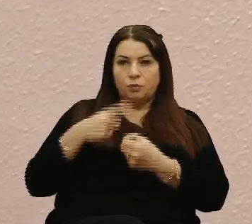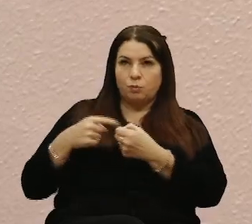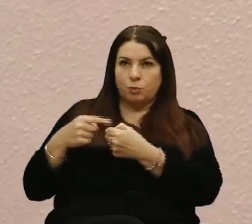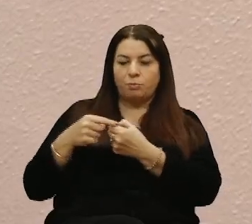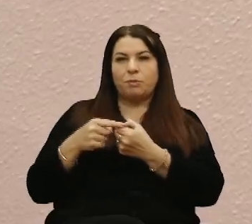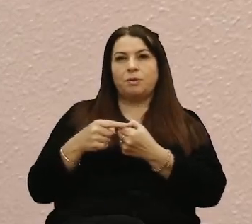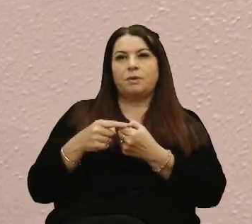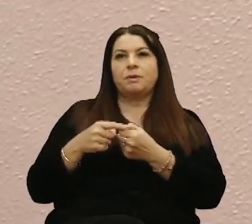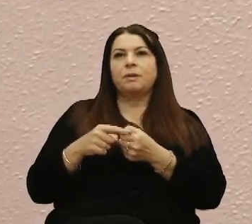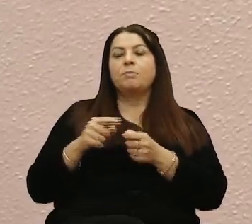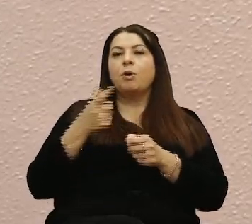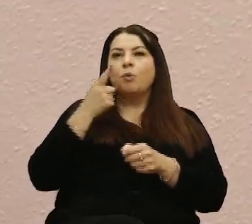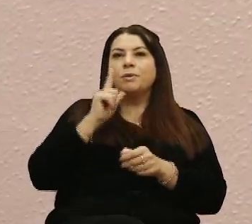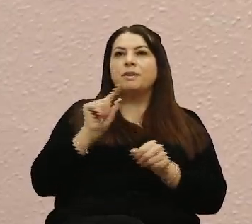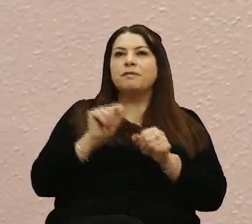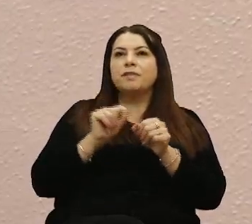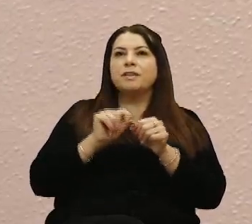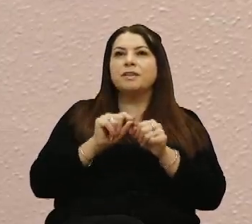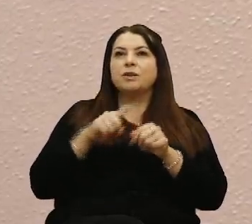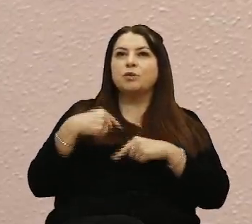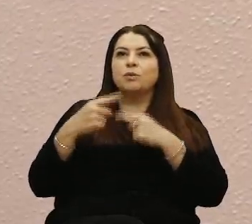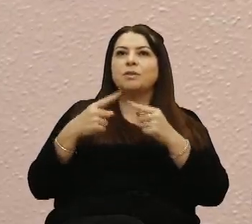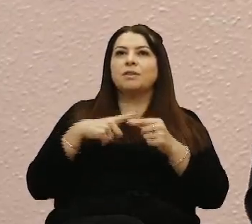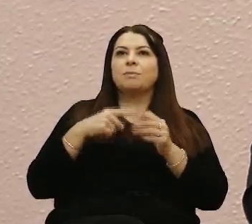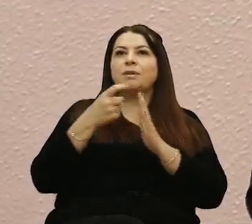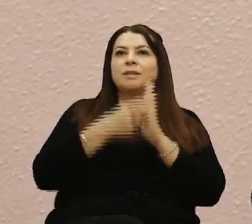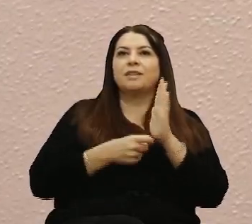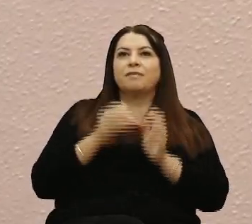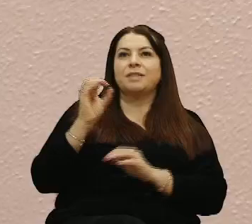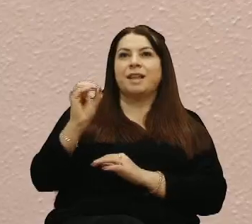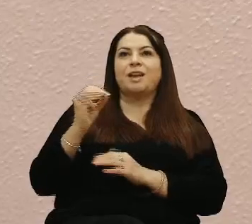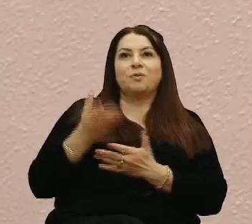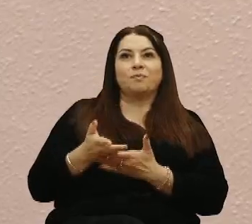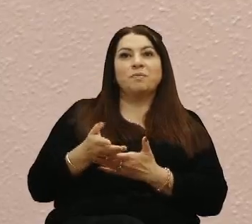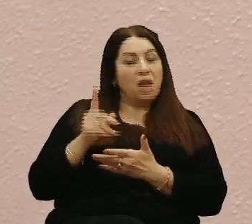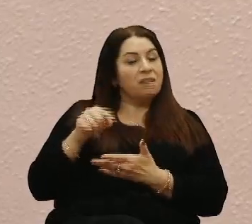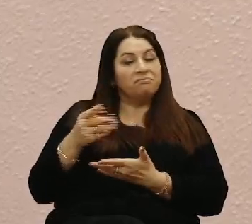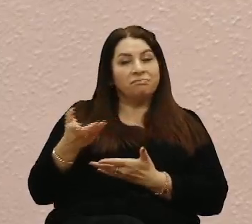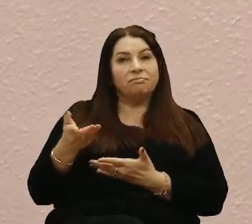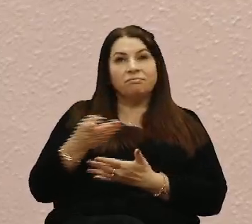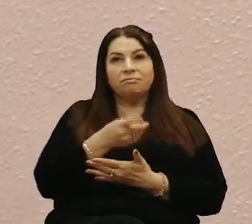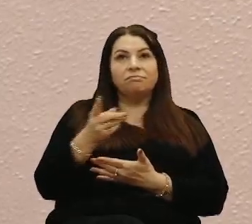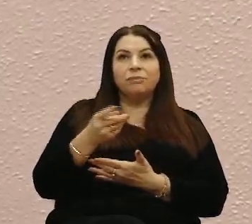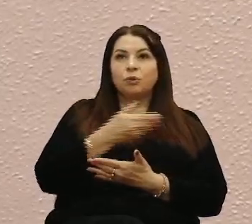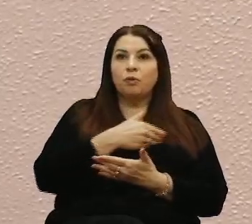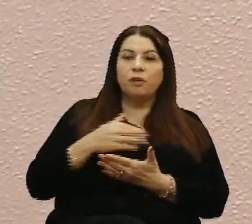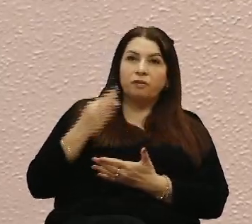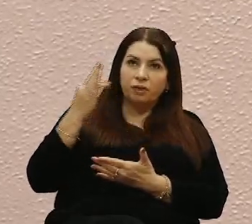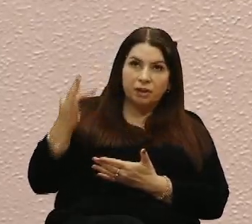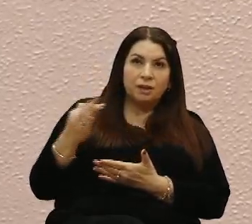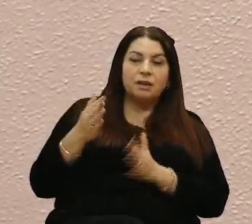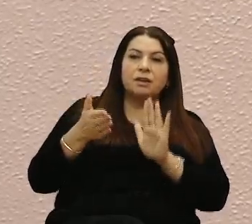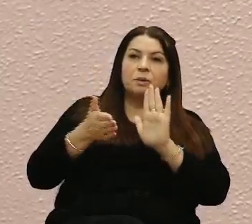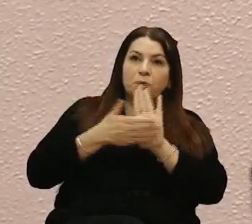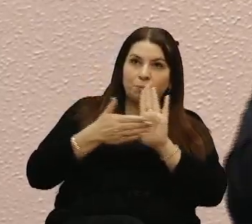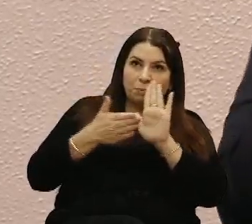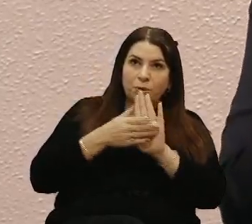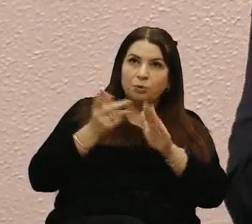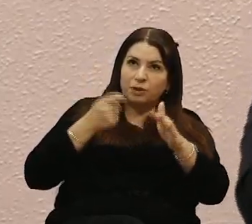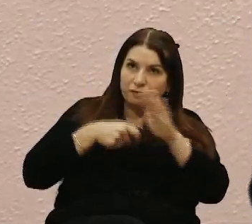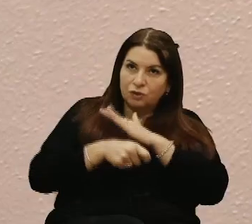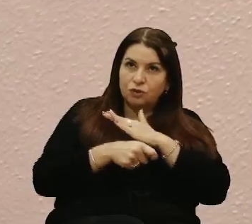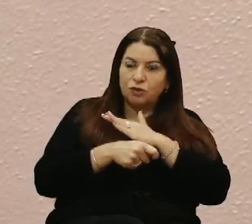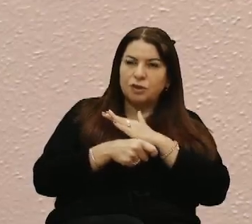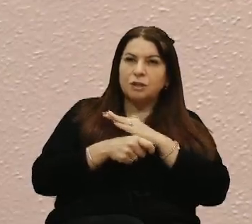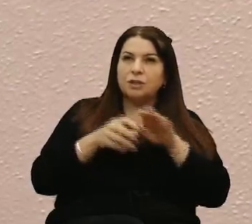municípios para poder fazer com que nós tenhamos tarifa zero. É isso mesmo. O governo federal está propondo investir